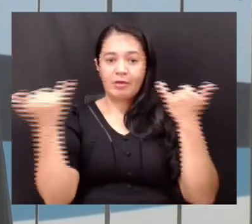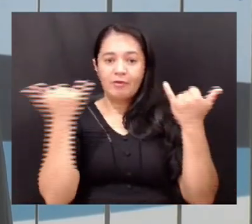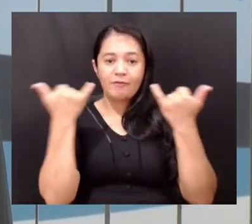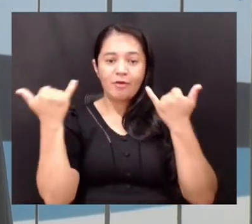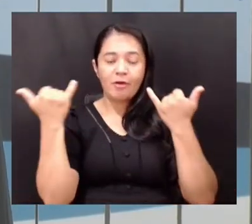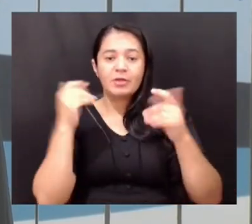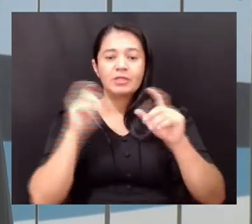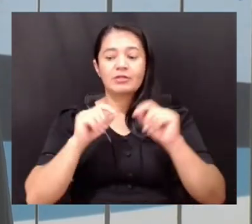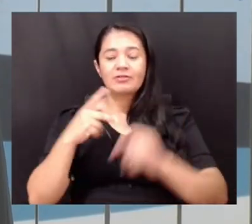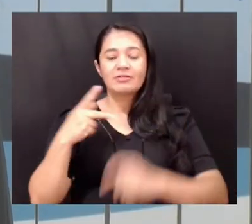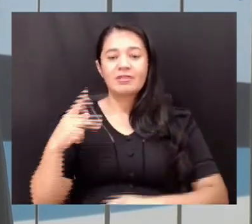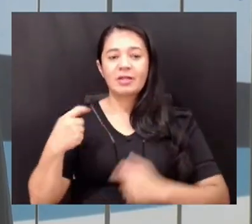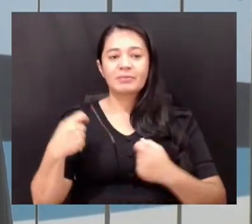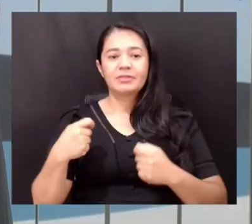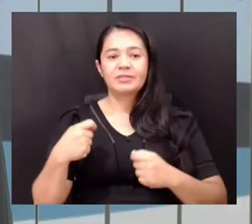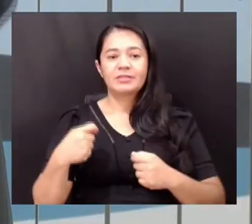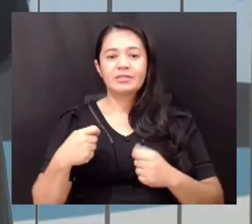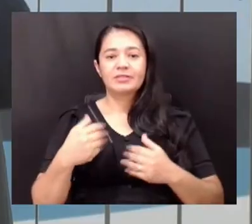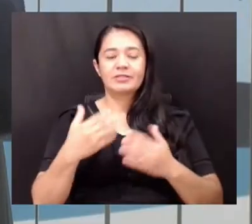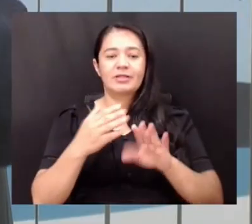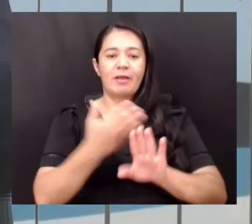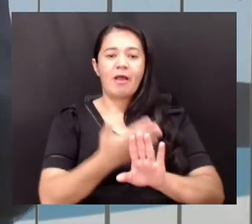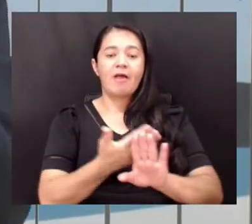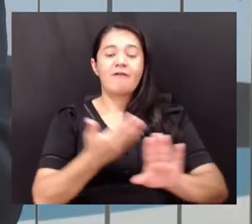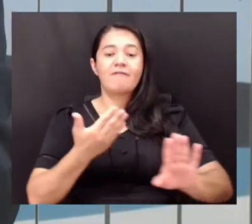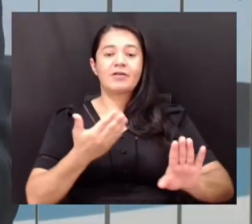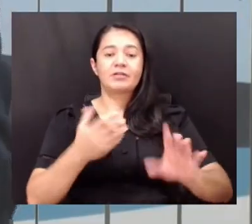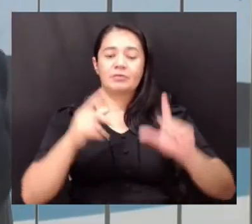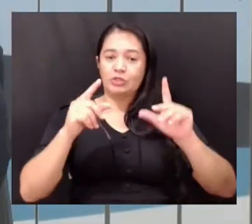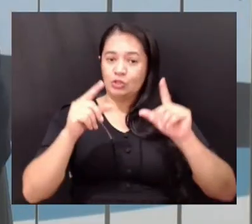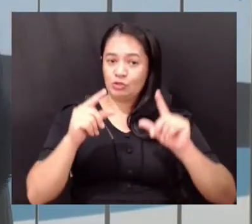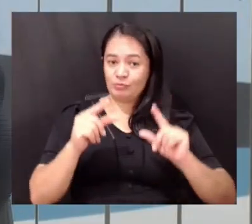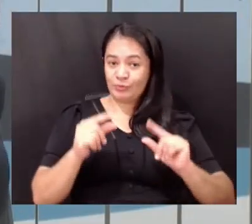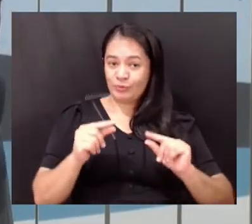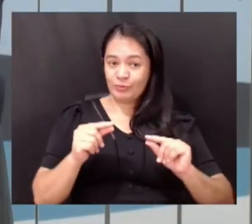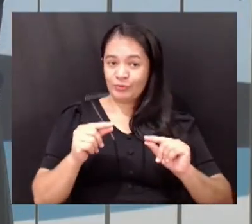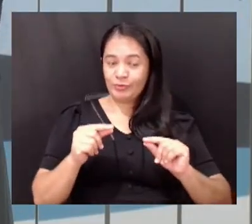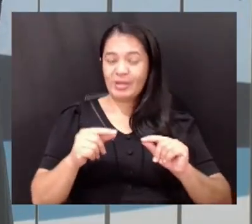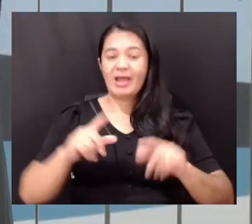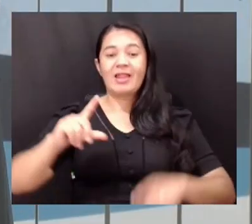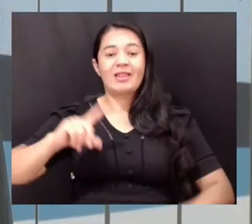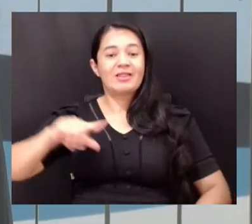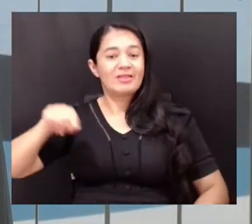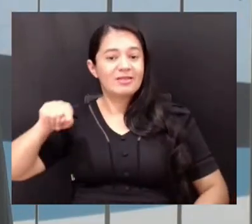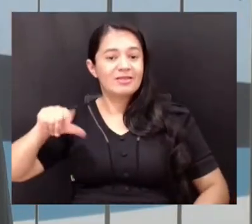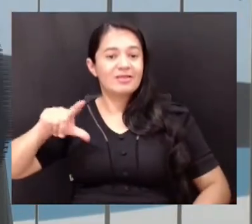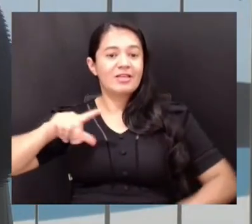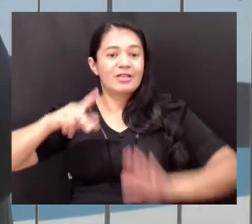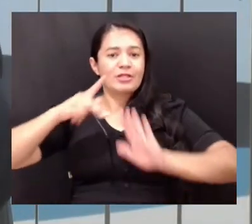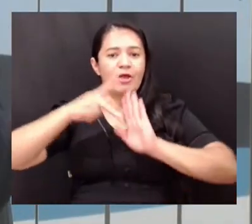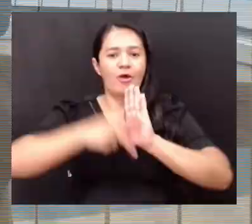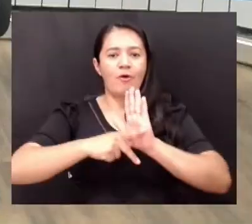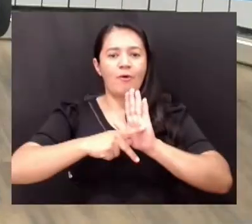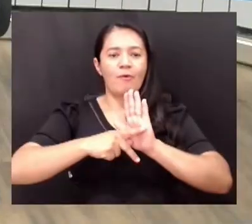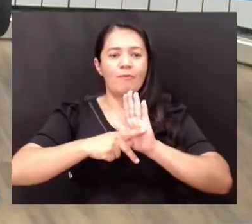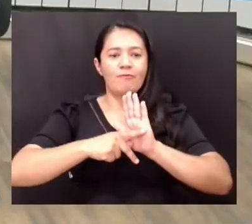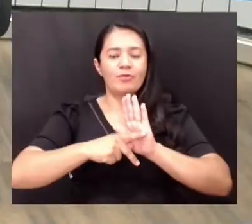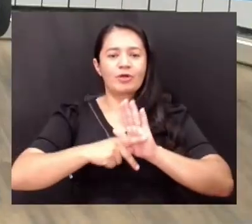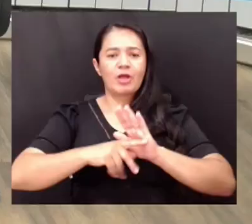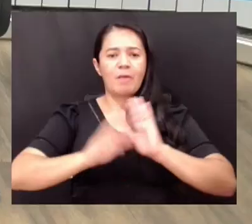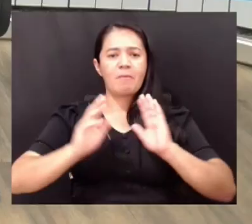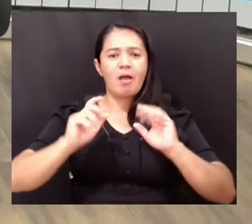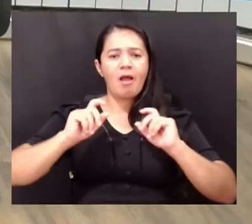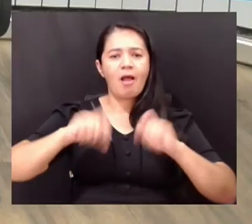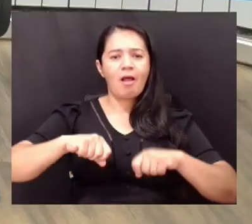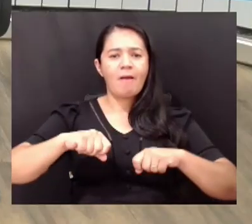menos afastamento, realmente ela tem um programa que mostra eficácia, que mostra